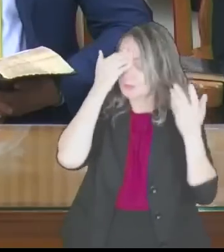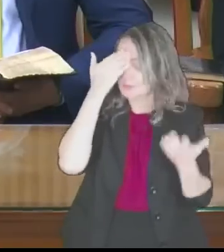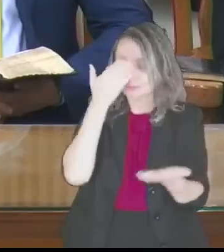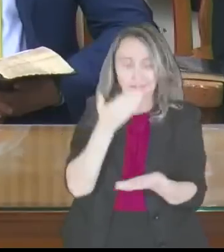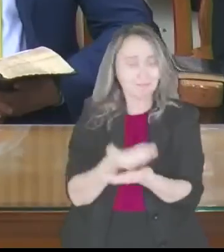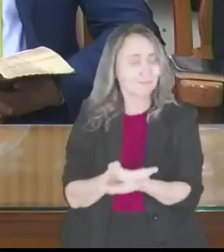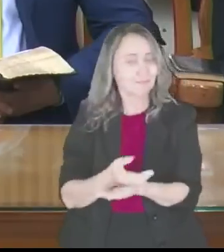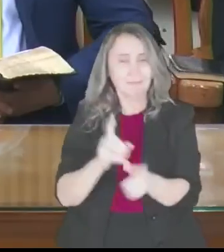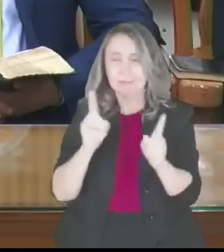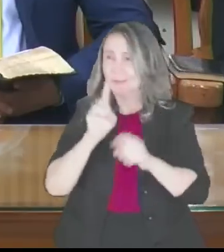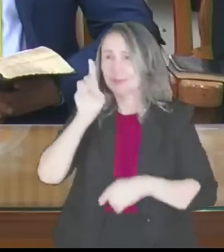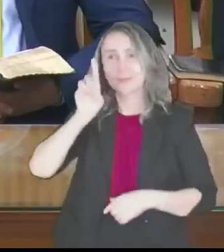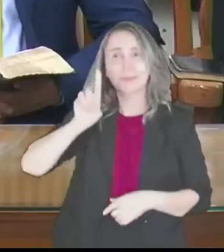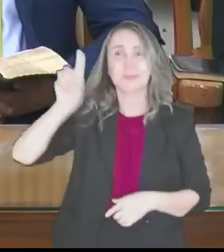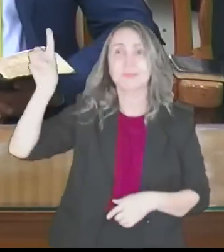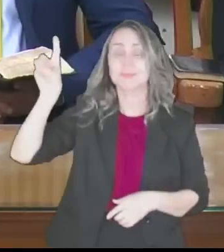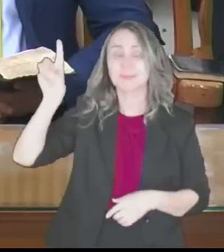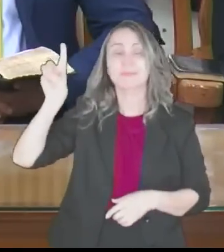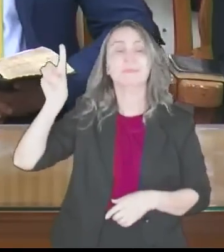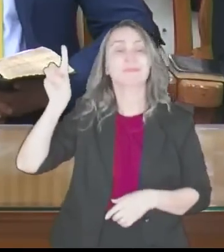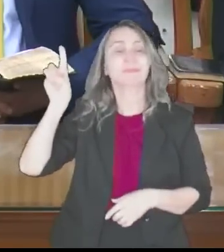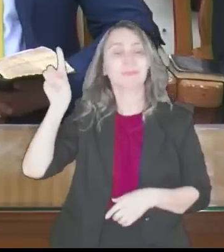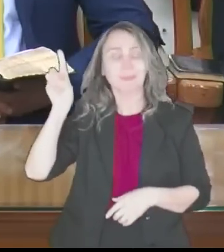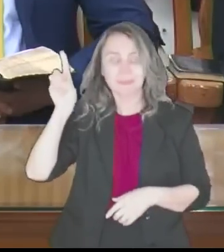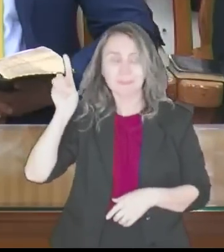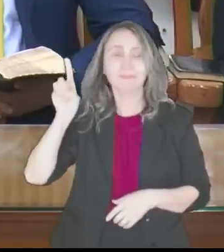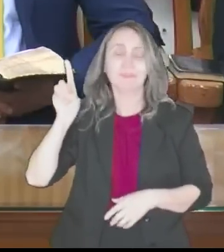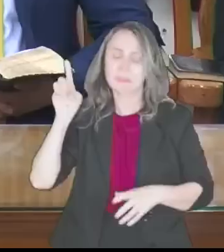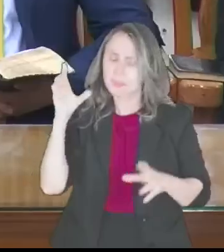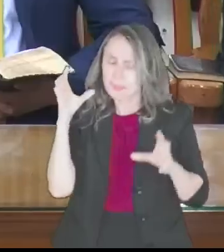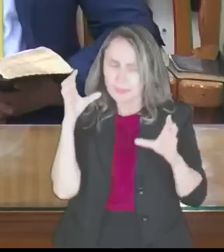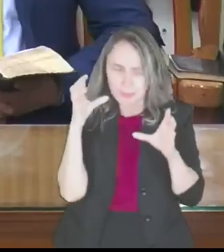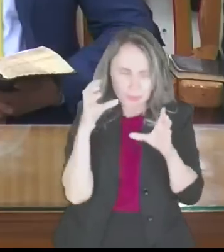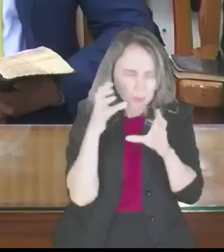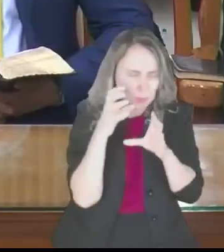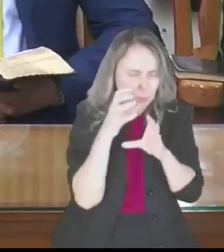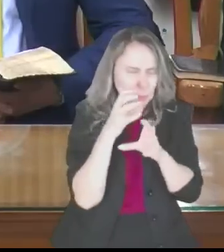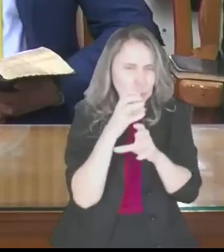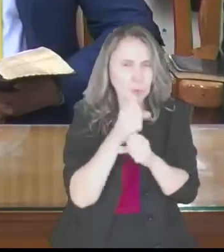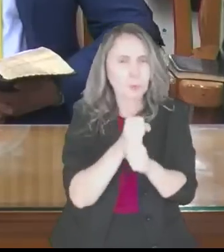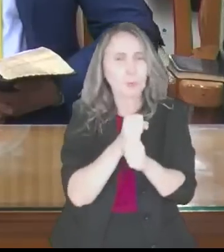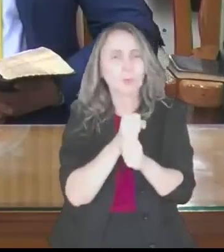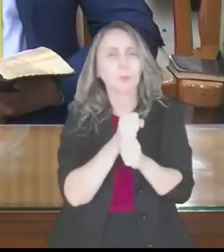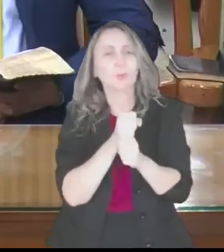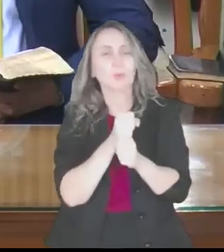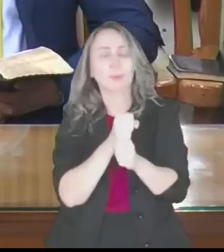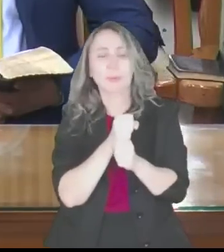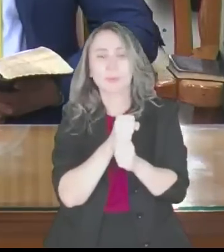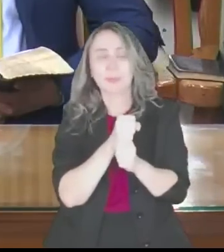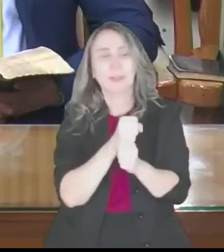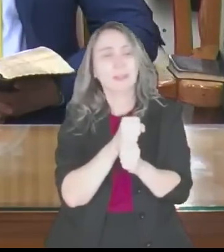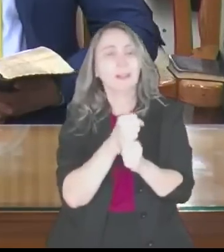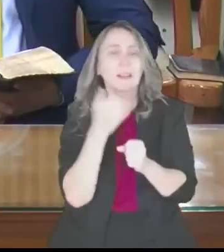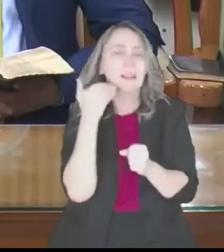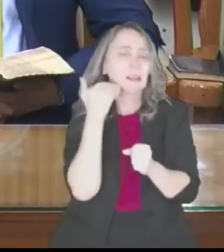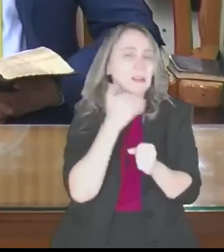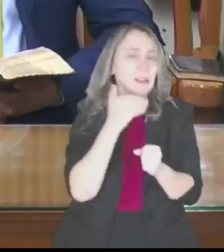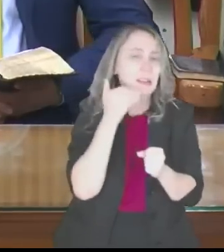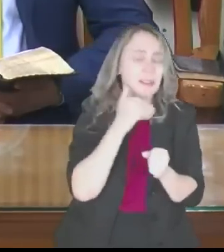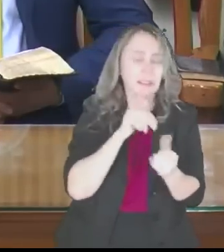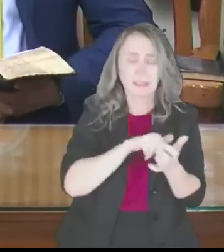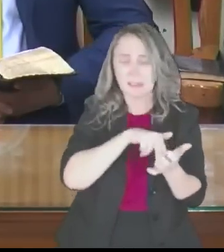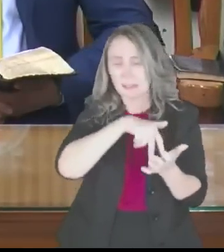elas estão em um lugar escuro, tropeçando, fazendo besteira, caindo